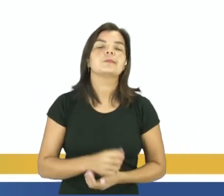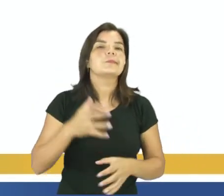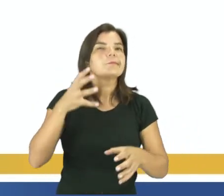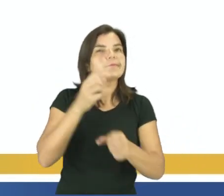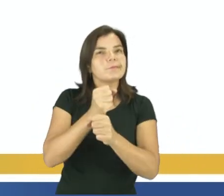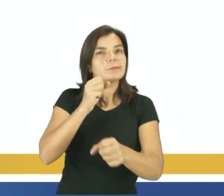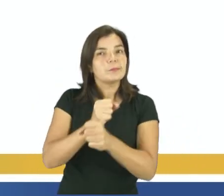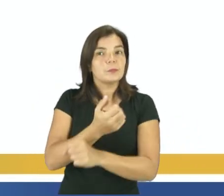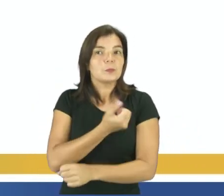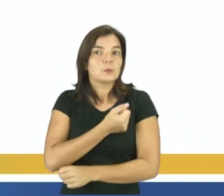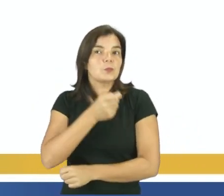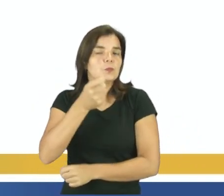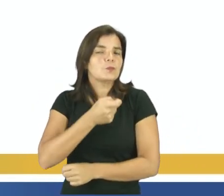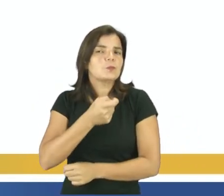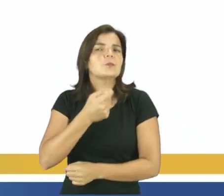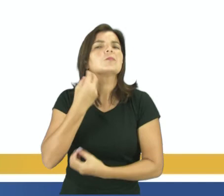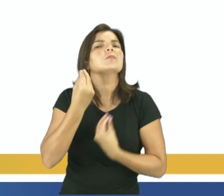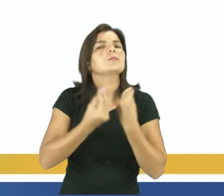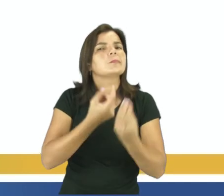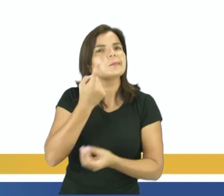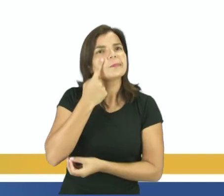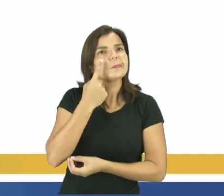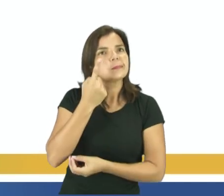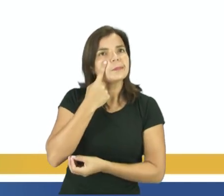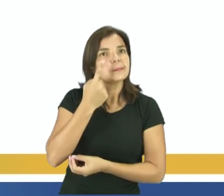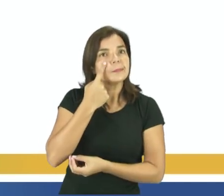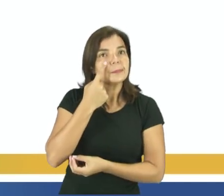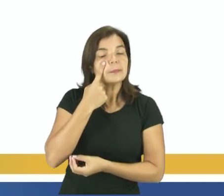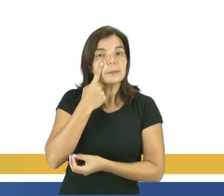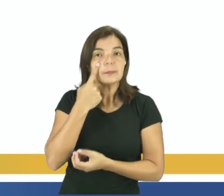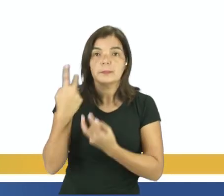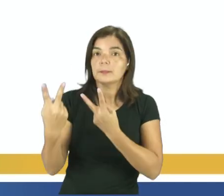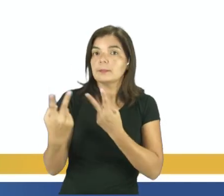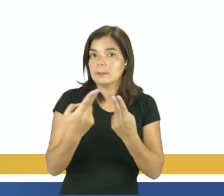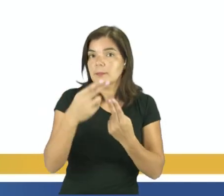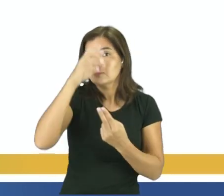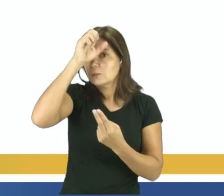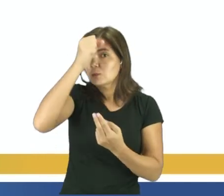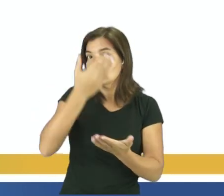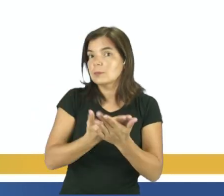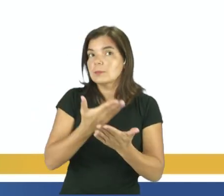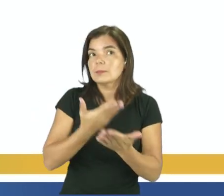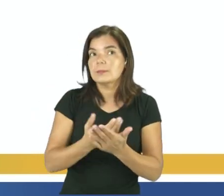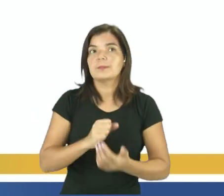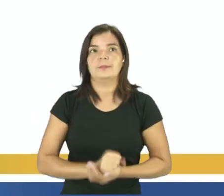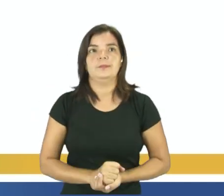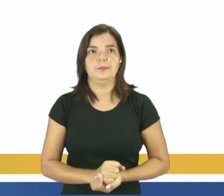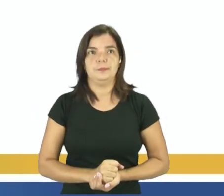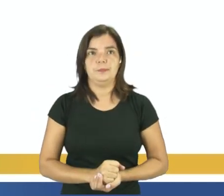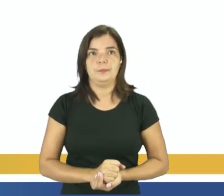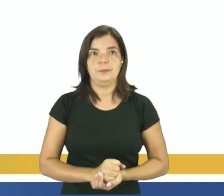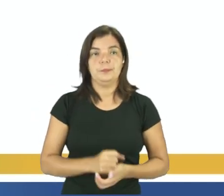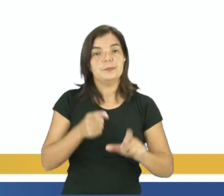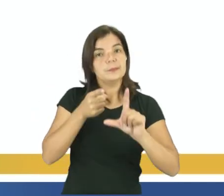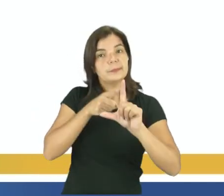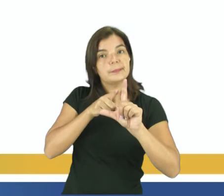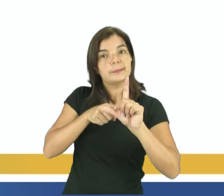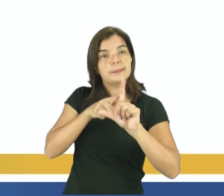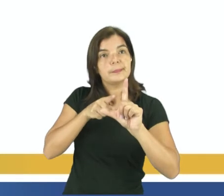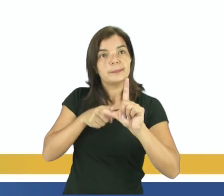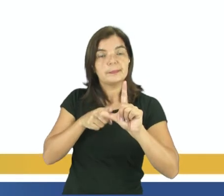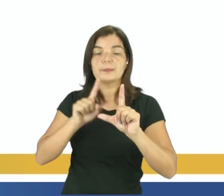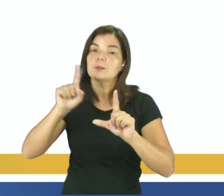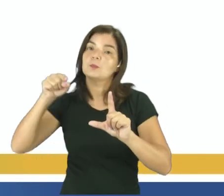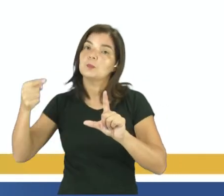calcular o valor de x. O que eu tenho que observar aqui? Eu tenho que observar as igualdades que eu aprendi nessa aula. Esse ângulo aqui e